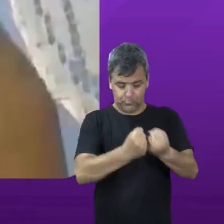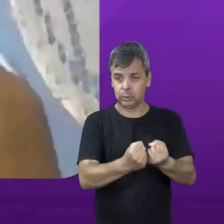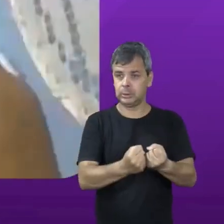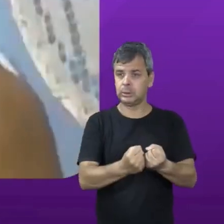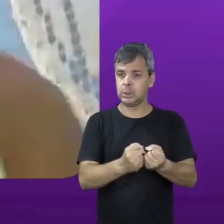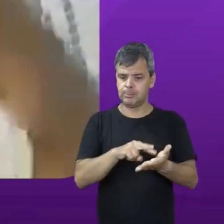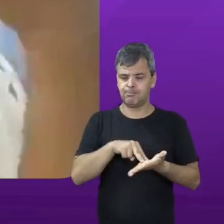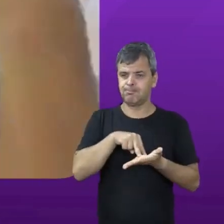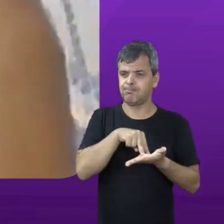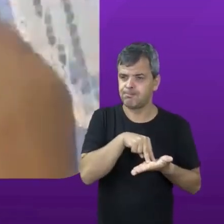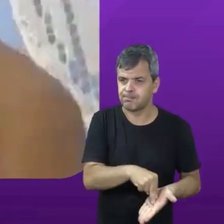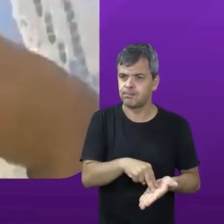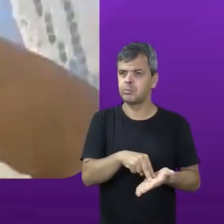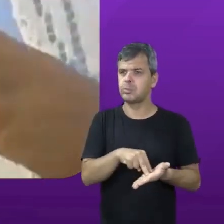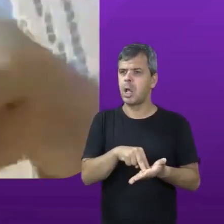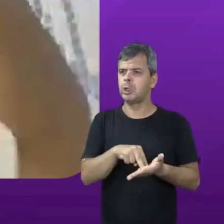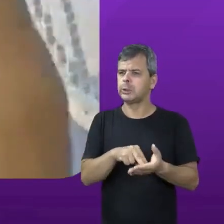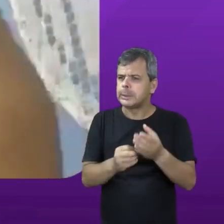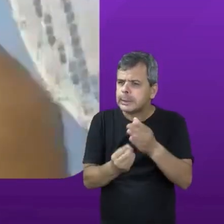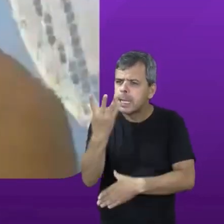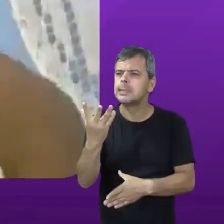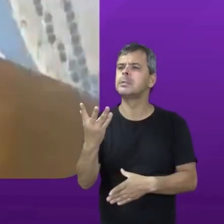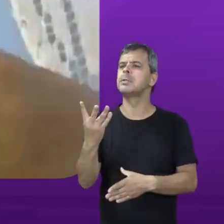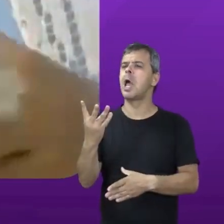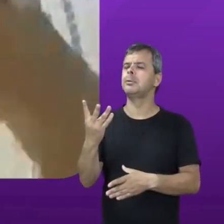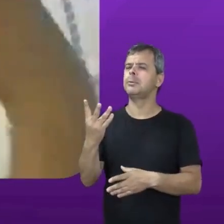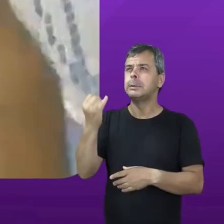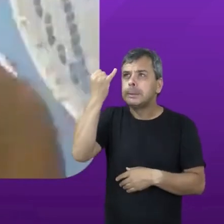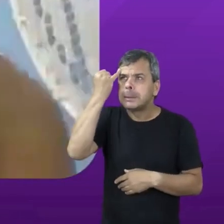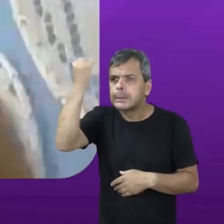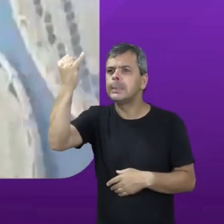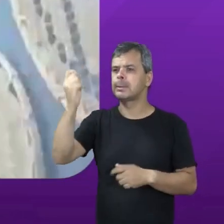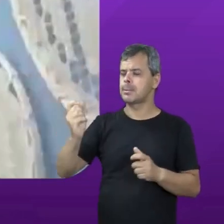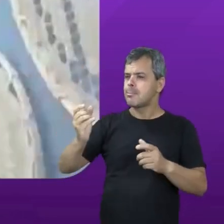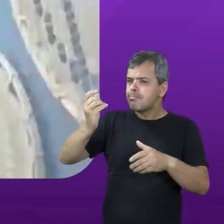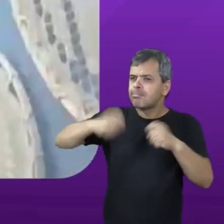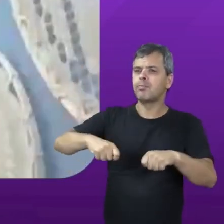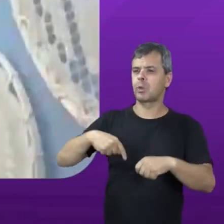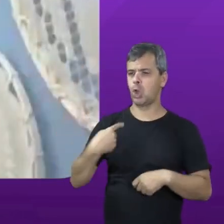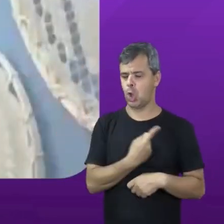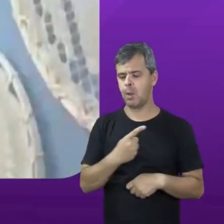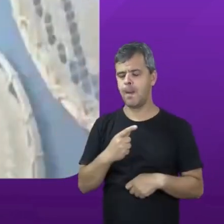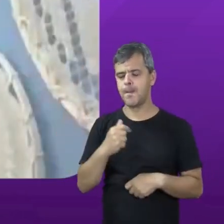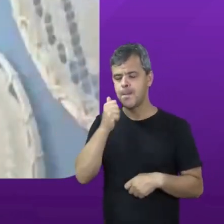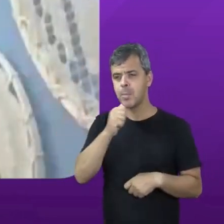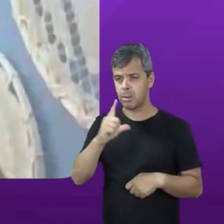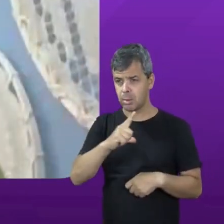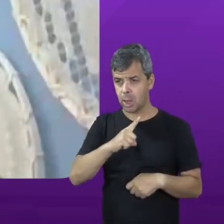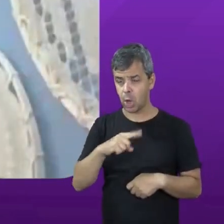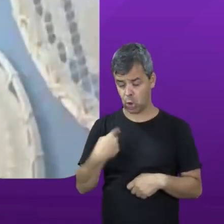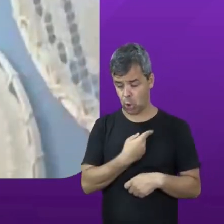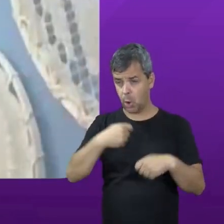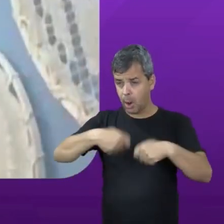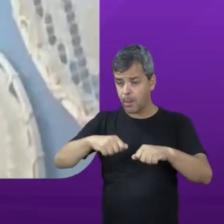de resistência, de inventividade, de criatividade, de capacidade que nós mulheres temos. Então, a gente